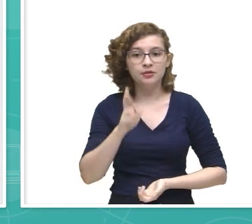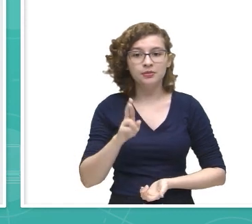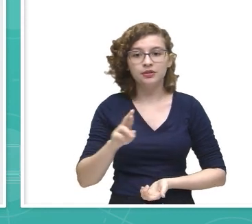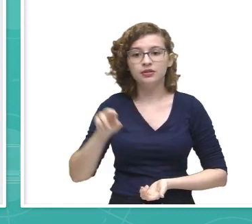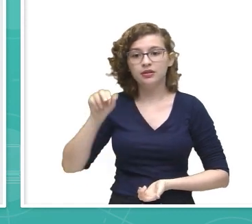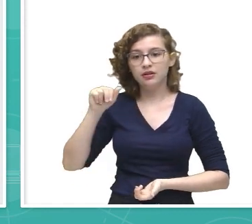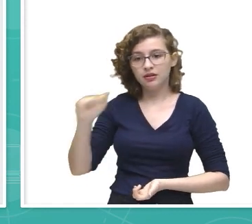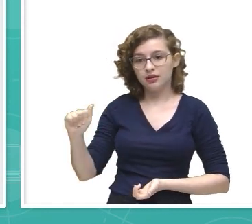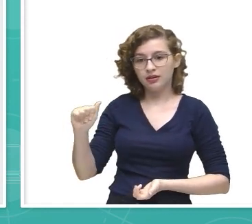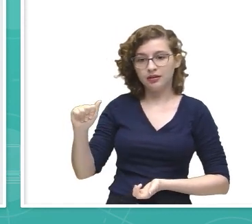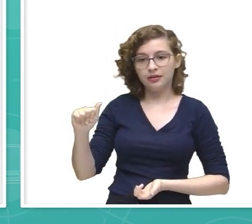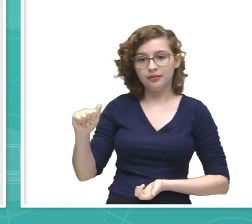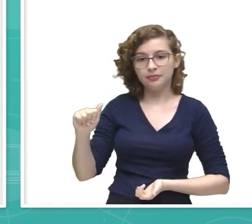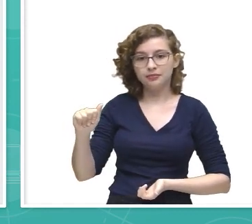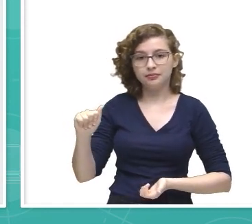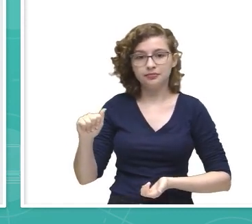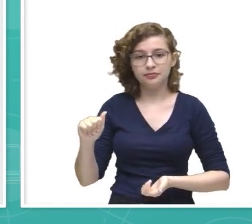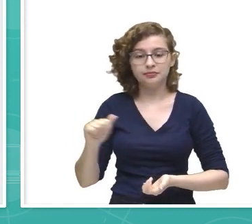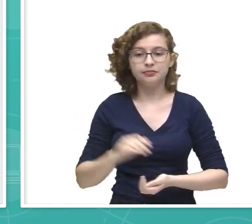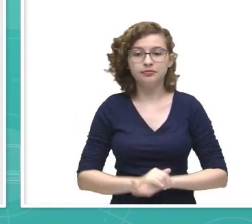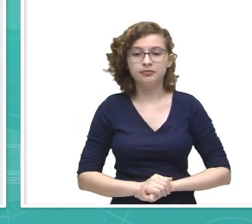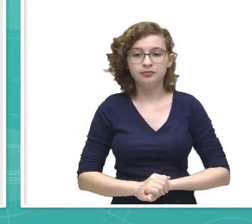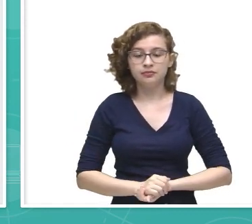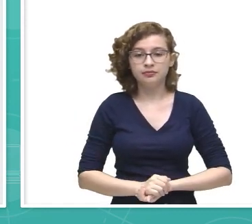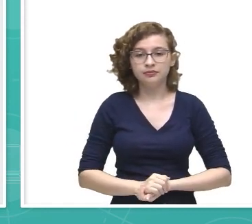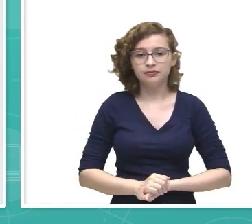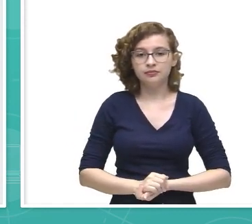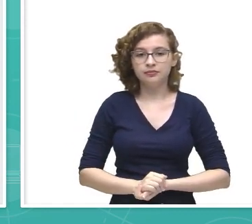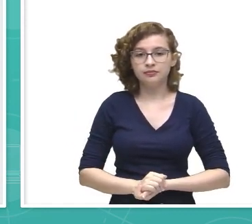é a opção A.